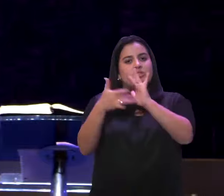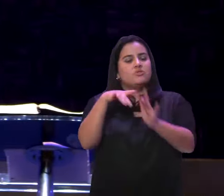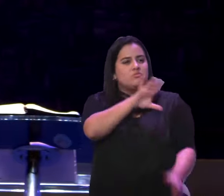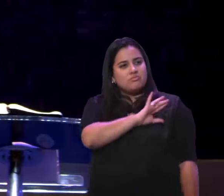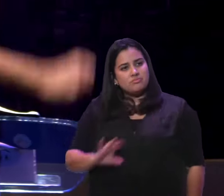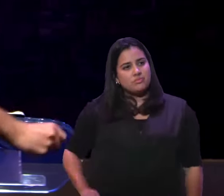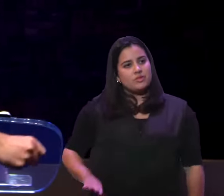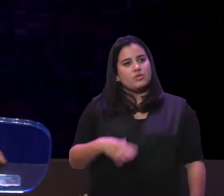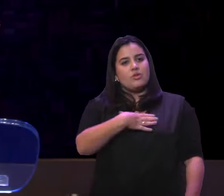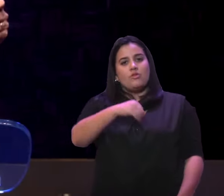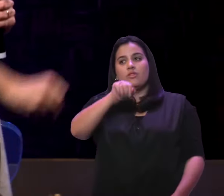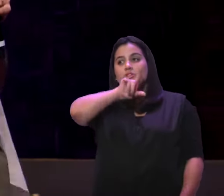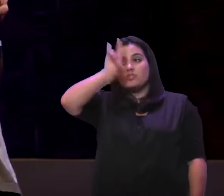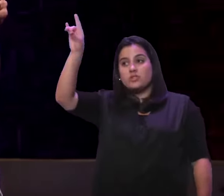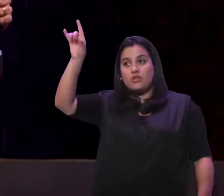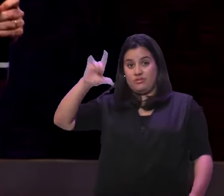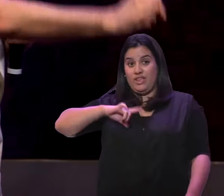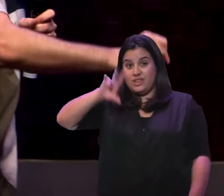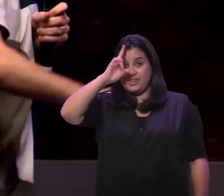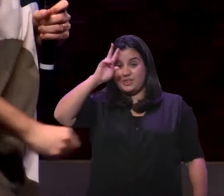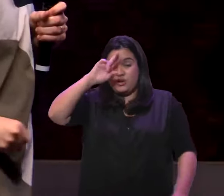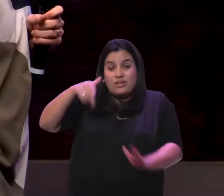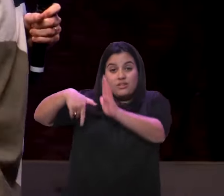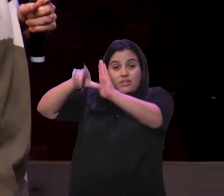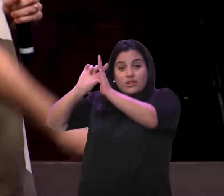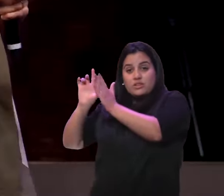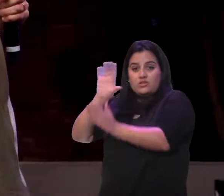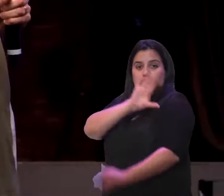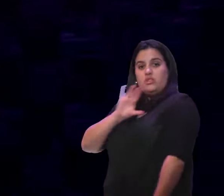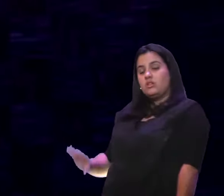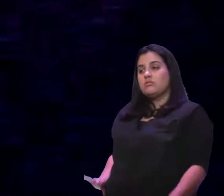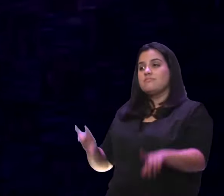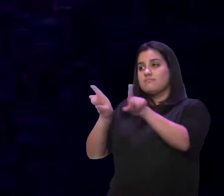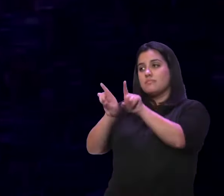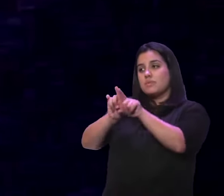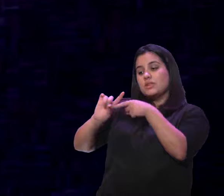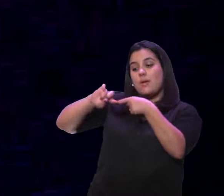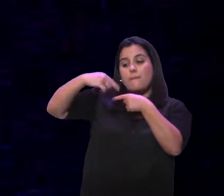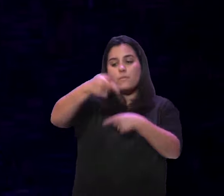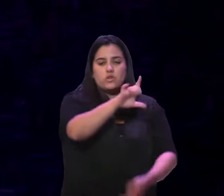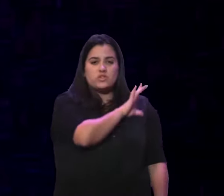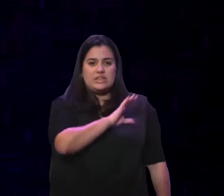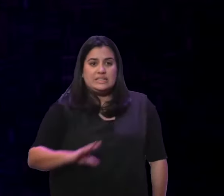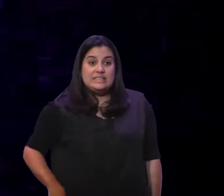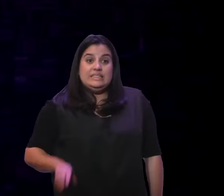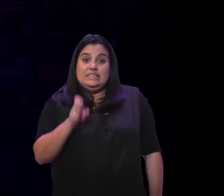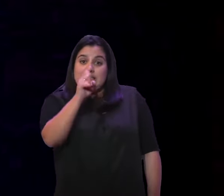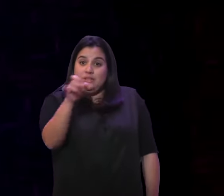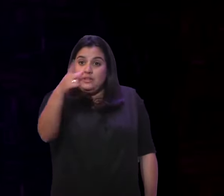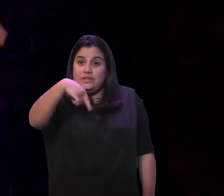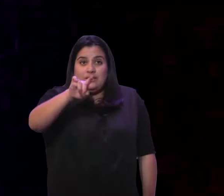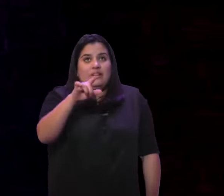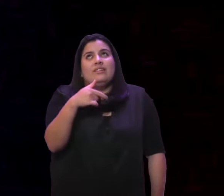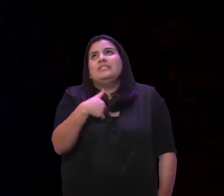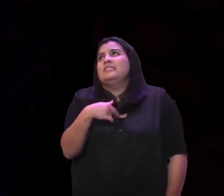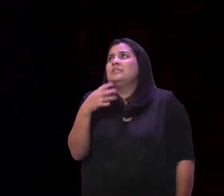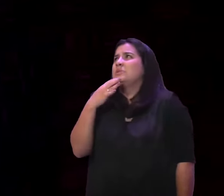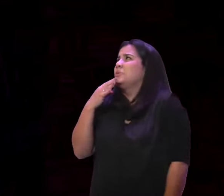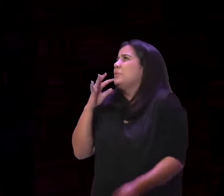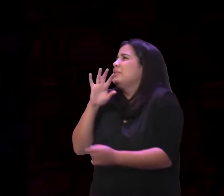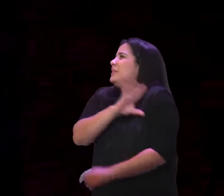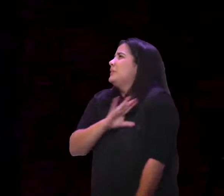história é uma antes e uma depois de Cristo, e se você veio aqui hoje e ainda não tem uma história depois de Cristo,